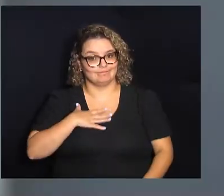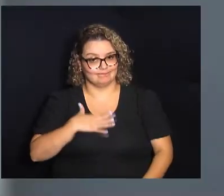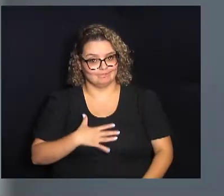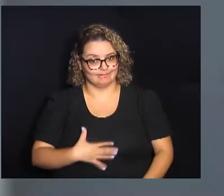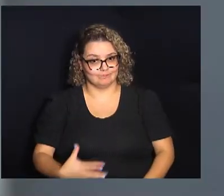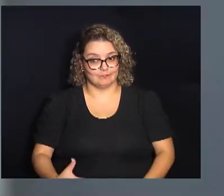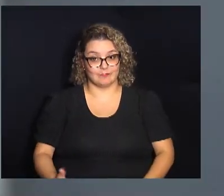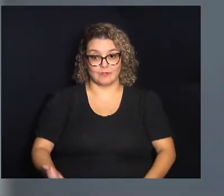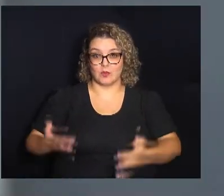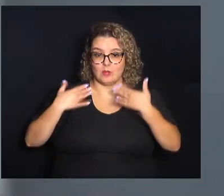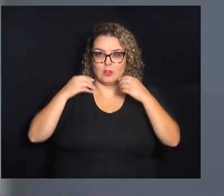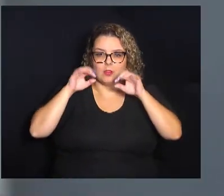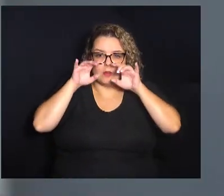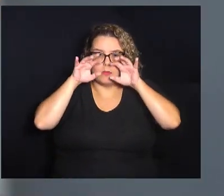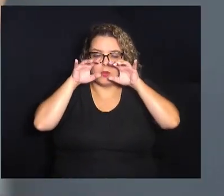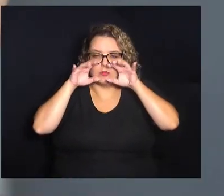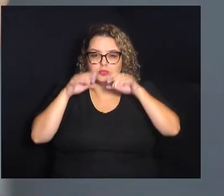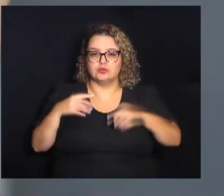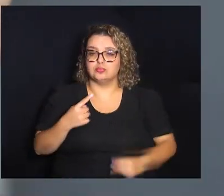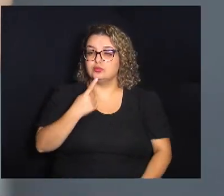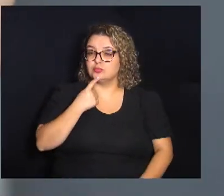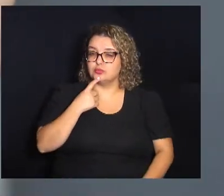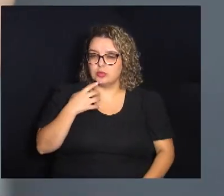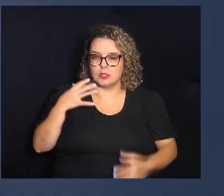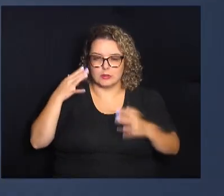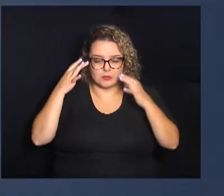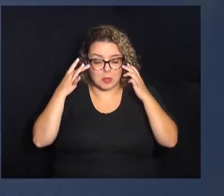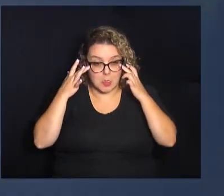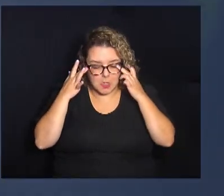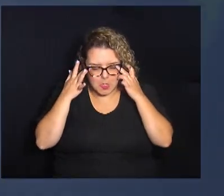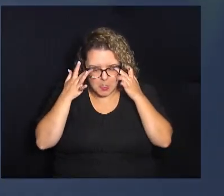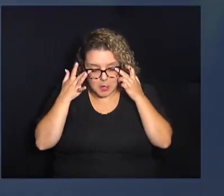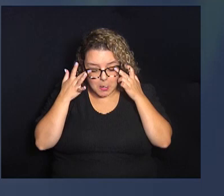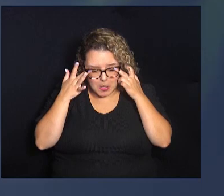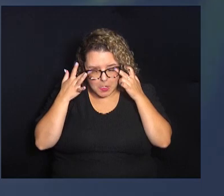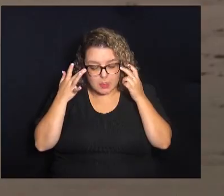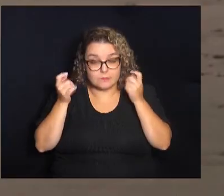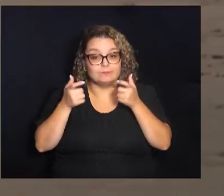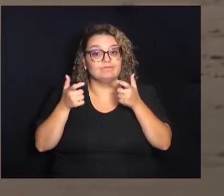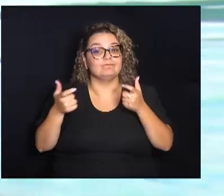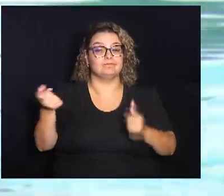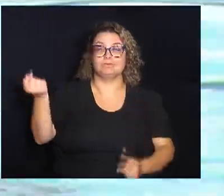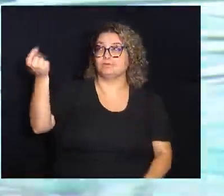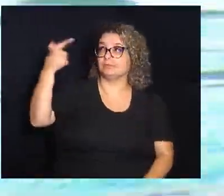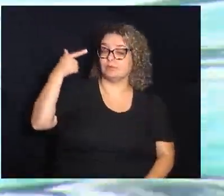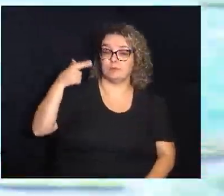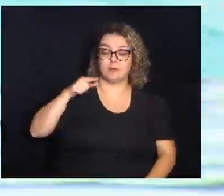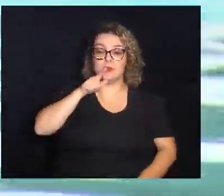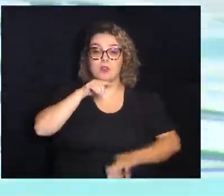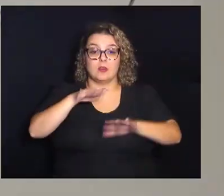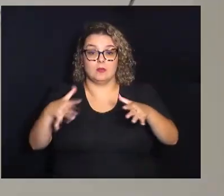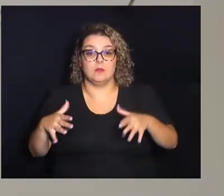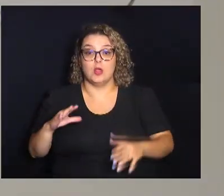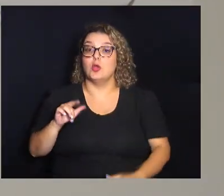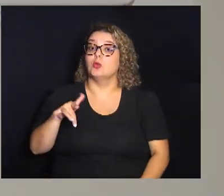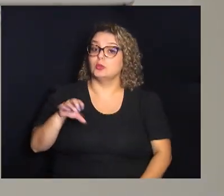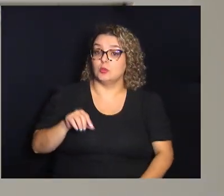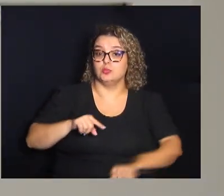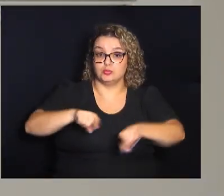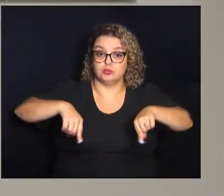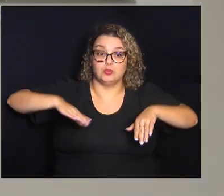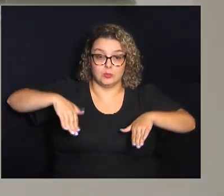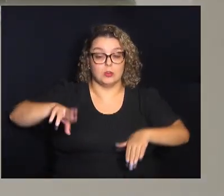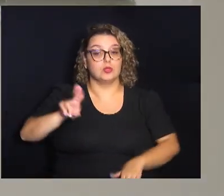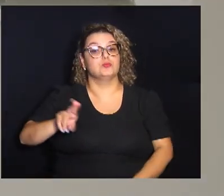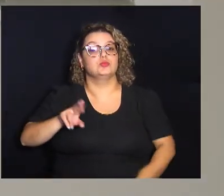verão, a vermelhidão e o desconforto nos olhos aumentam, causados pelo sol, mar, cloro das piscinas e o uso